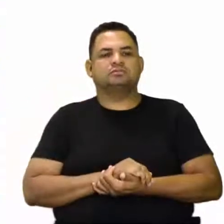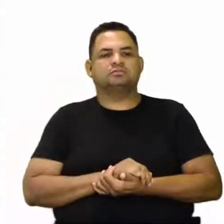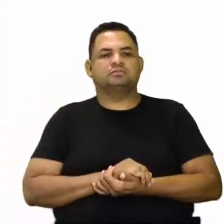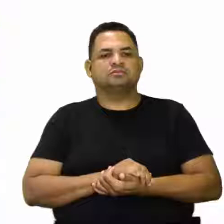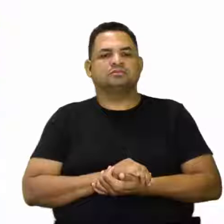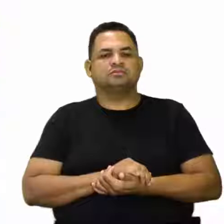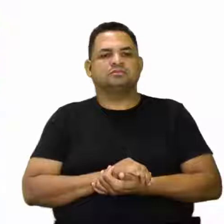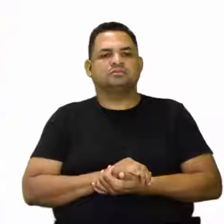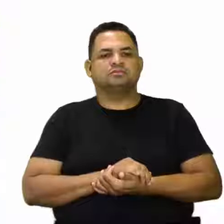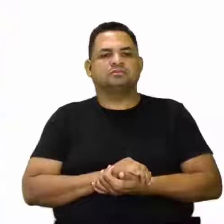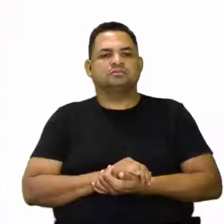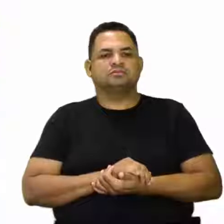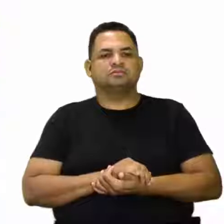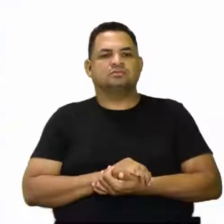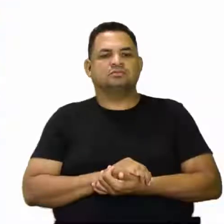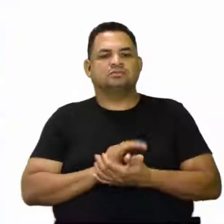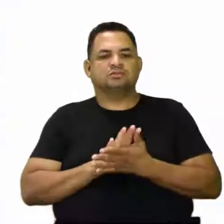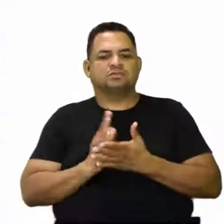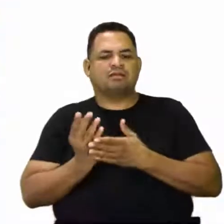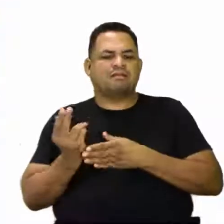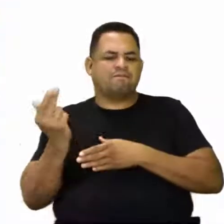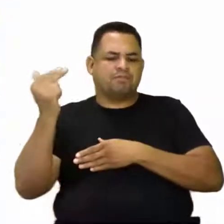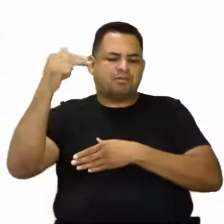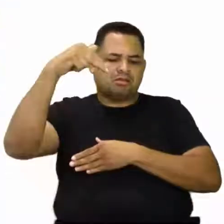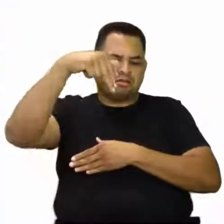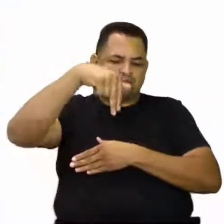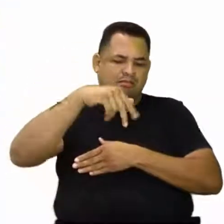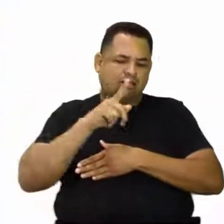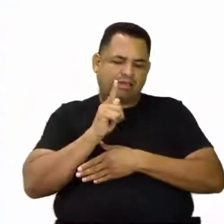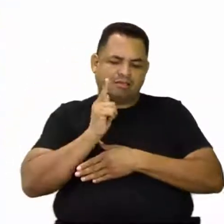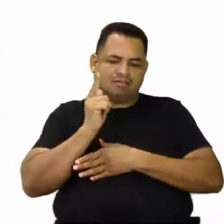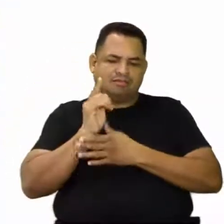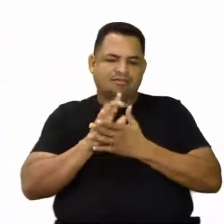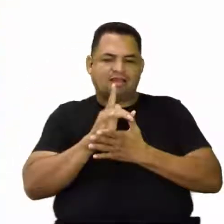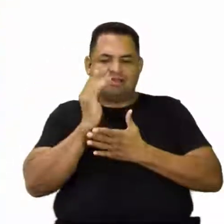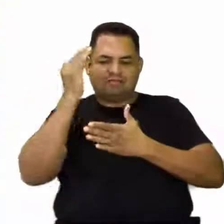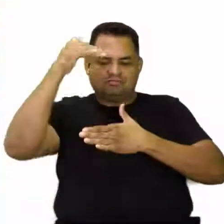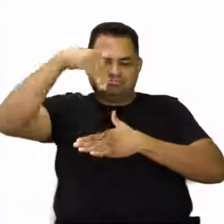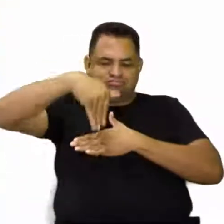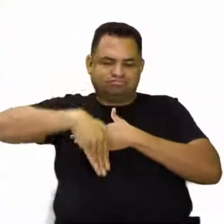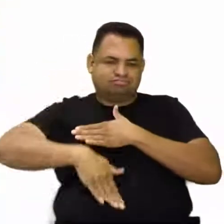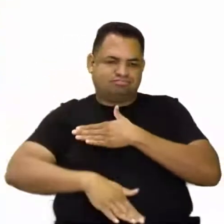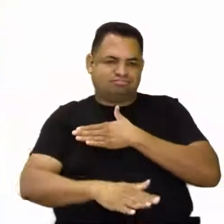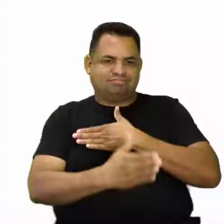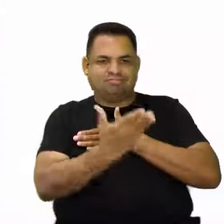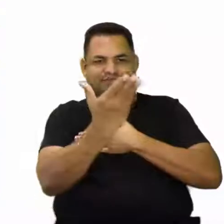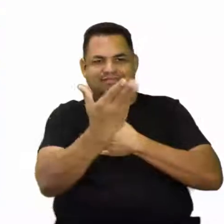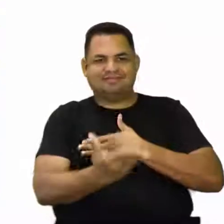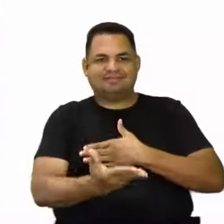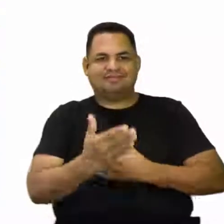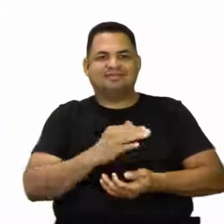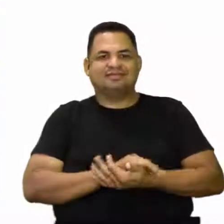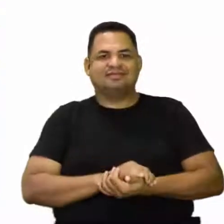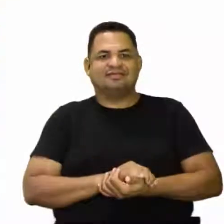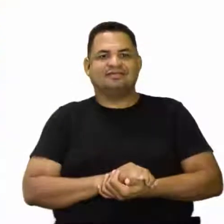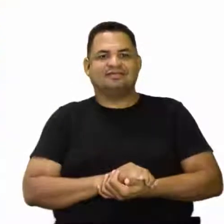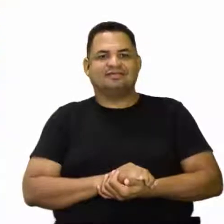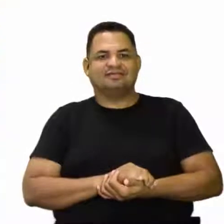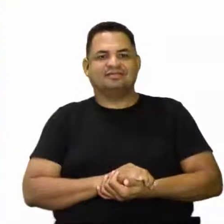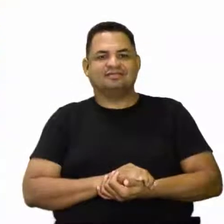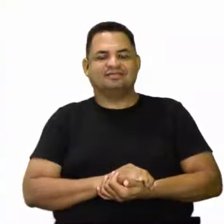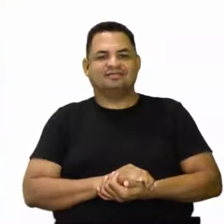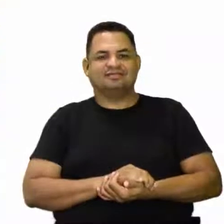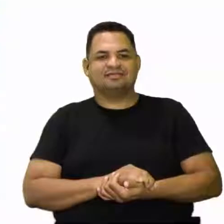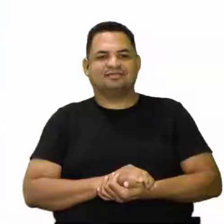desde las cataratas. Me jogaria de uma catarata. Das cataratas, né?